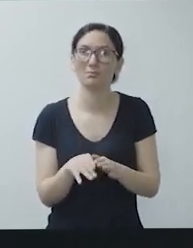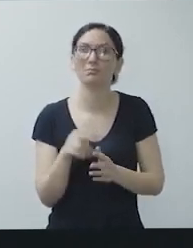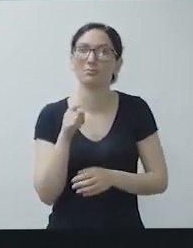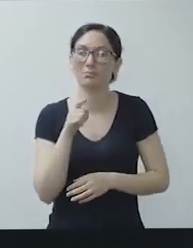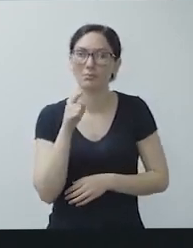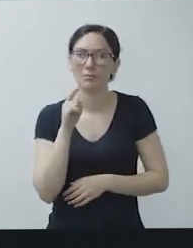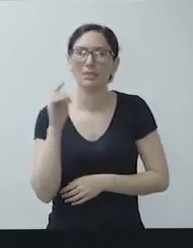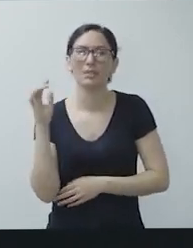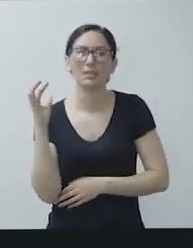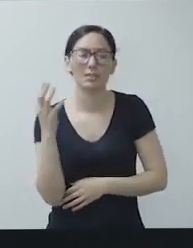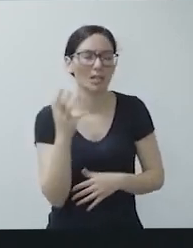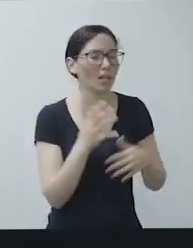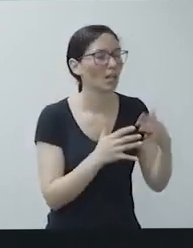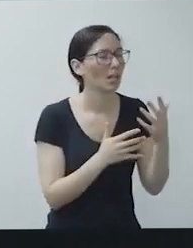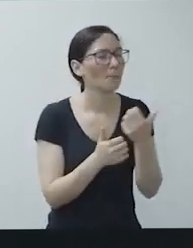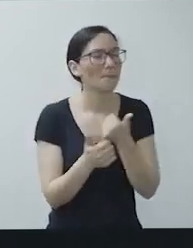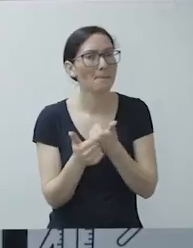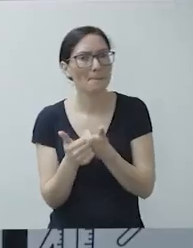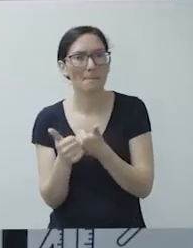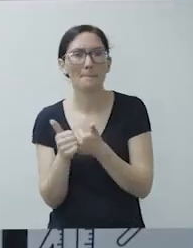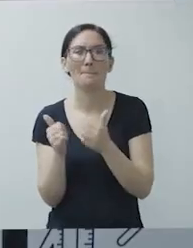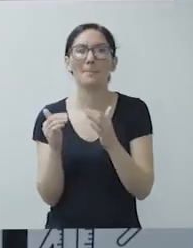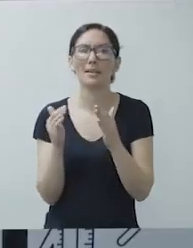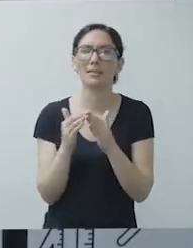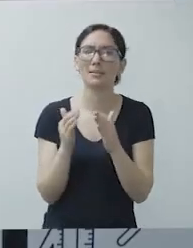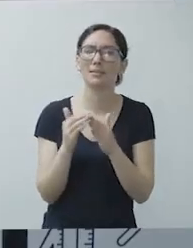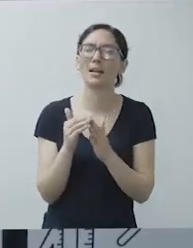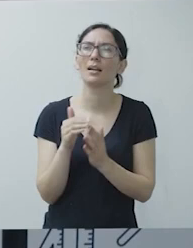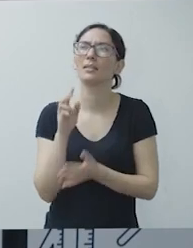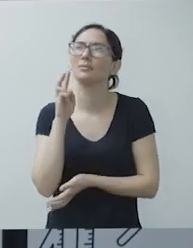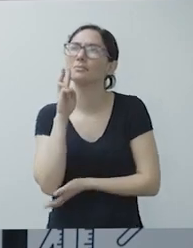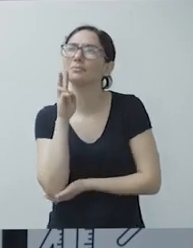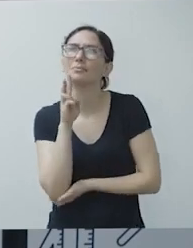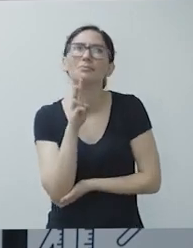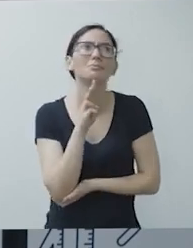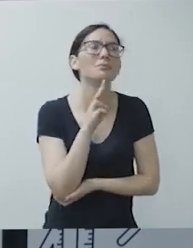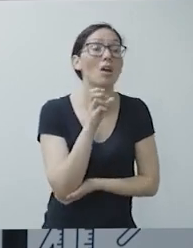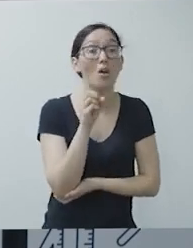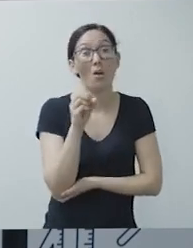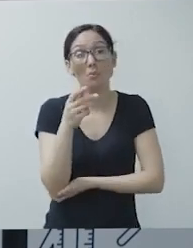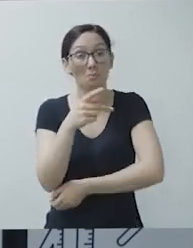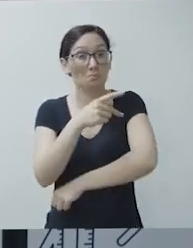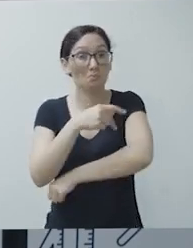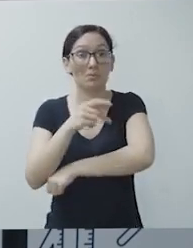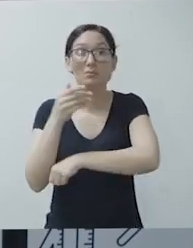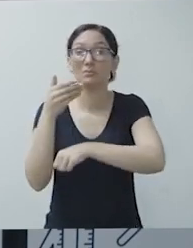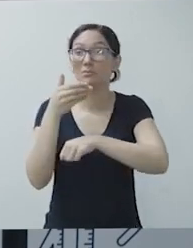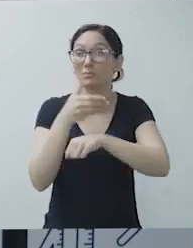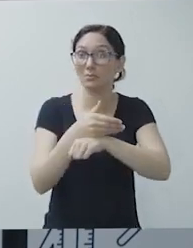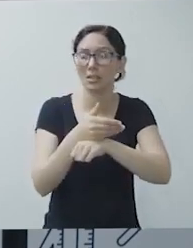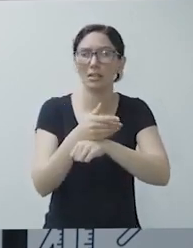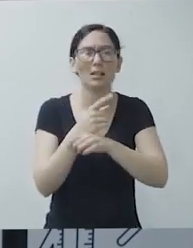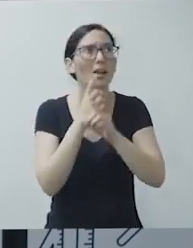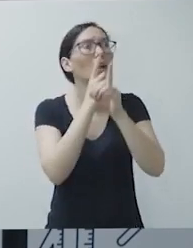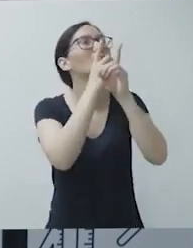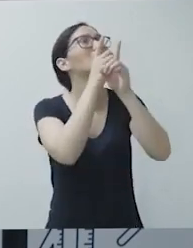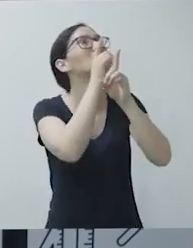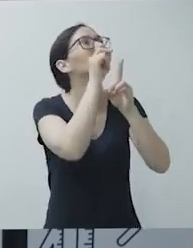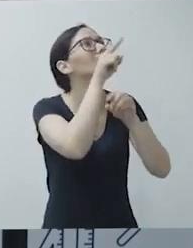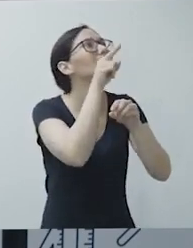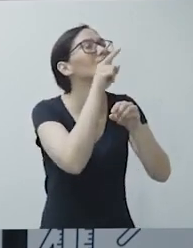na natureza, perto da sua casa ou num parque e encontrar o